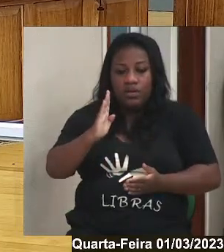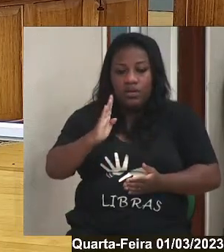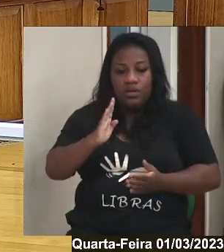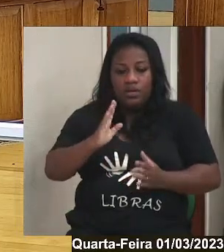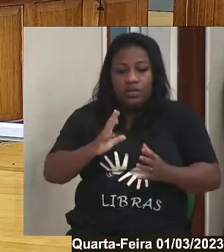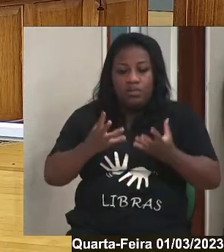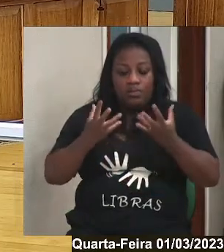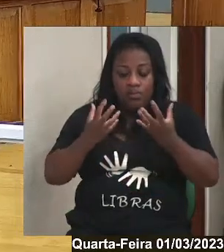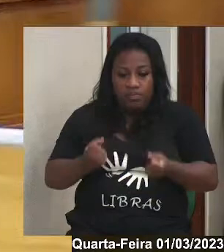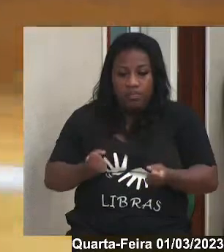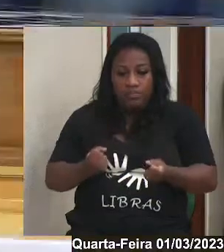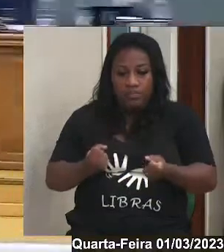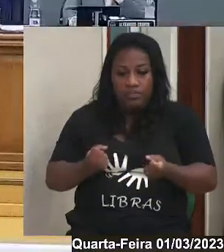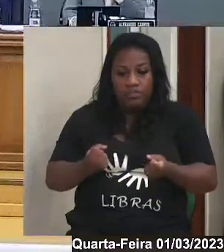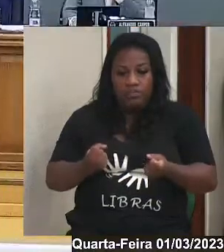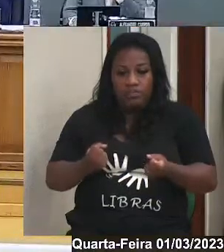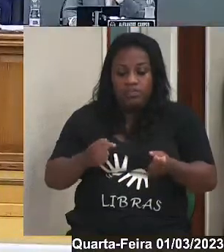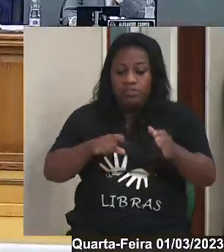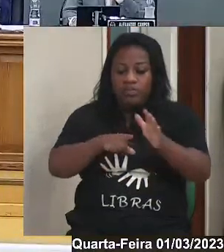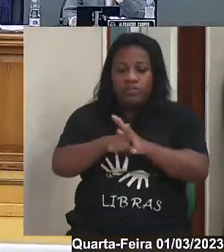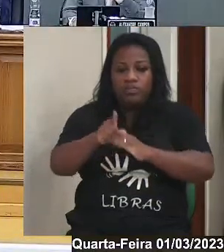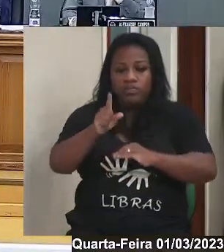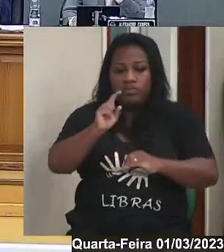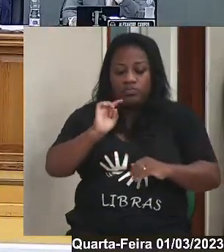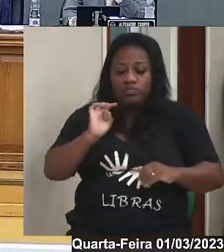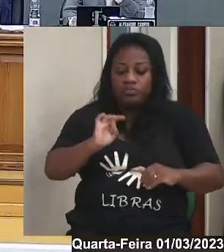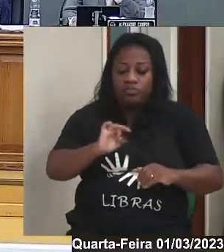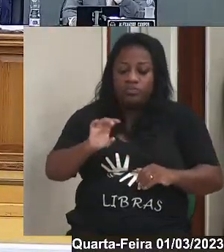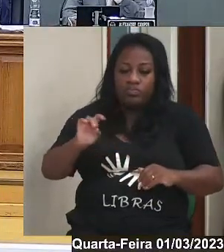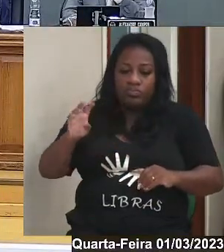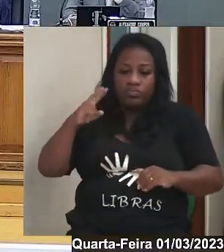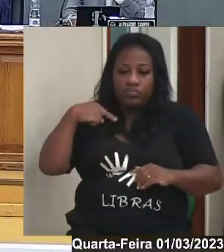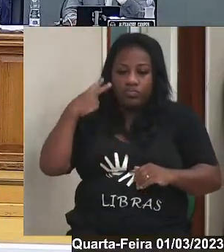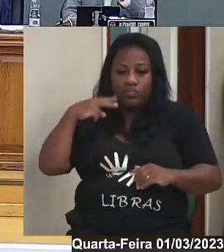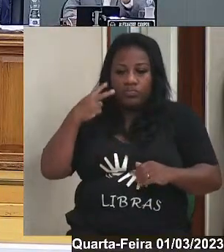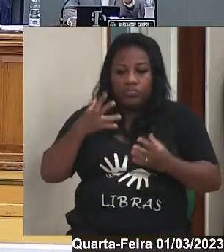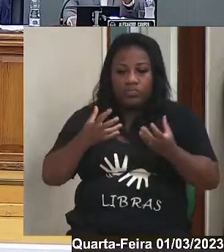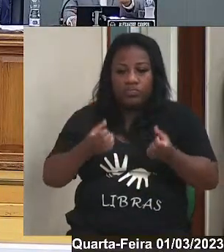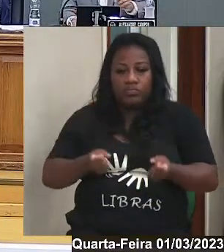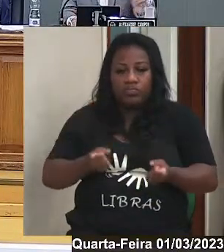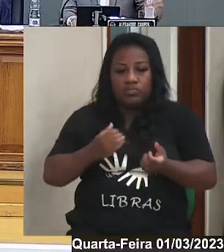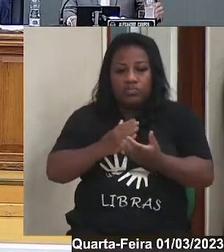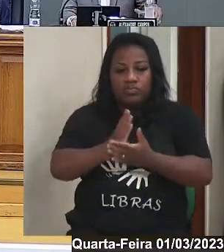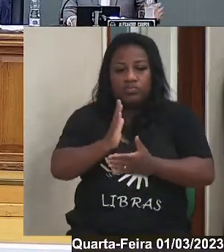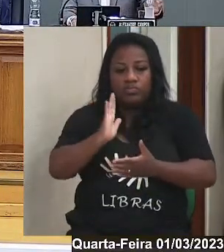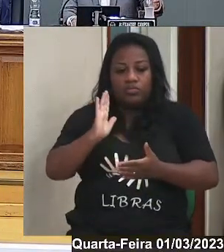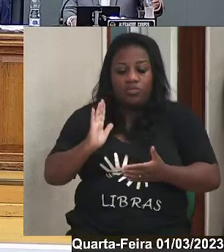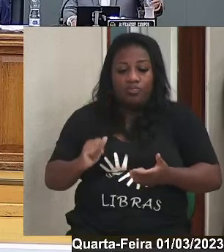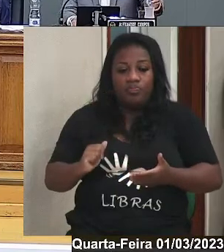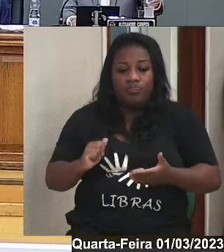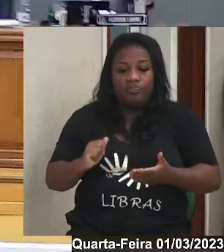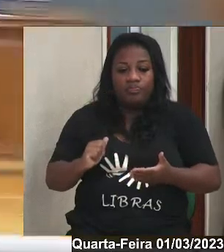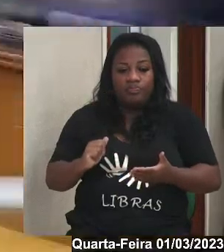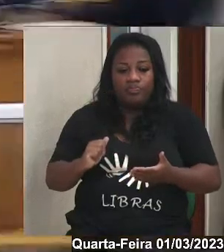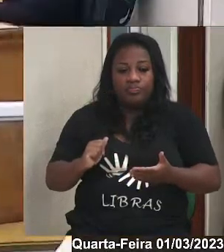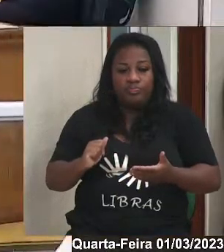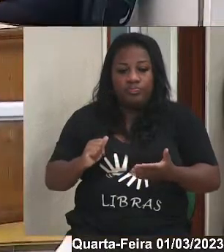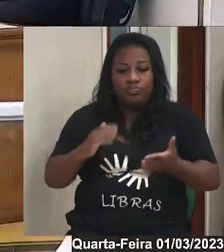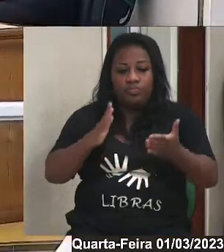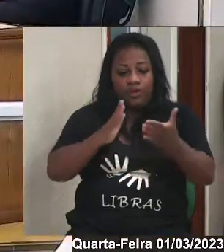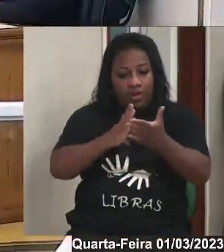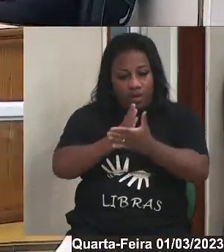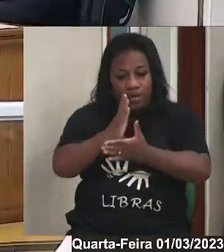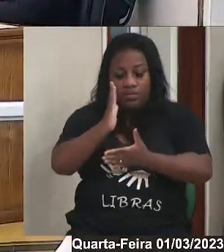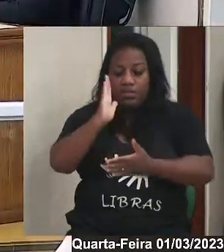Betinho? A favor, presidente. Como vota o vereador Alexandre Campos? A favor, senhor presidente. Como vota o vereador Joãozinho da Farmácia? Favorável, presidente. Como vota o vereador